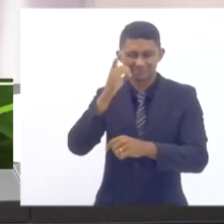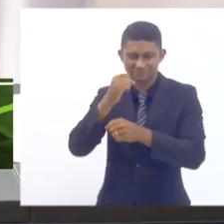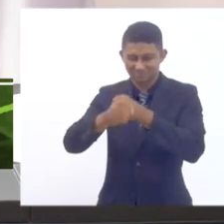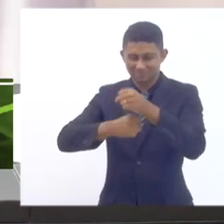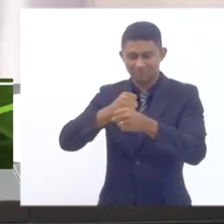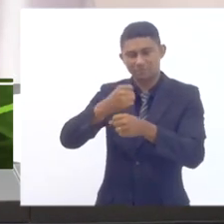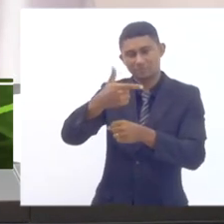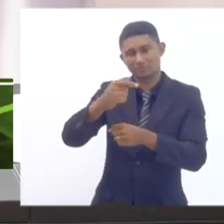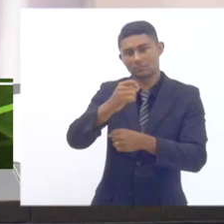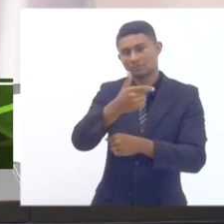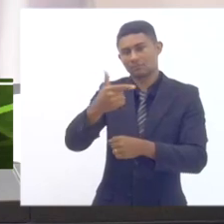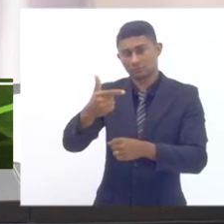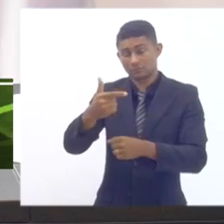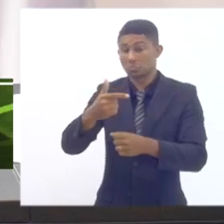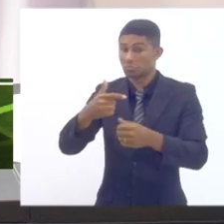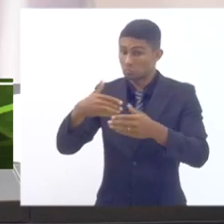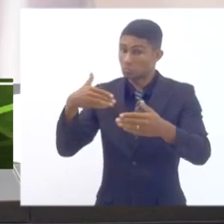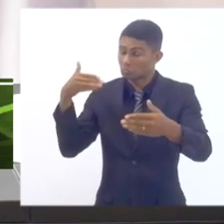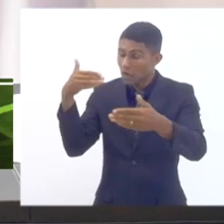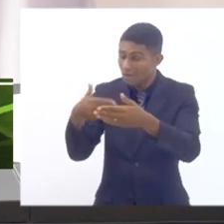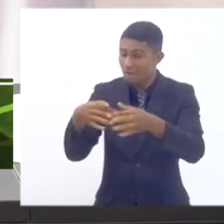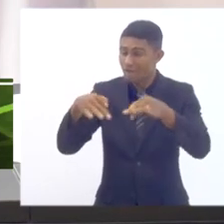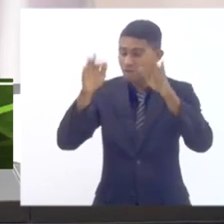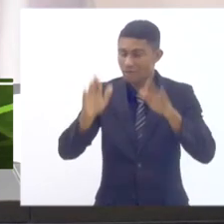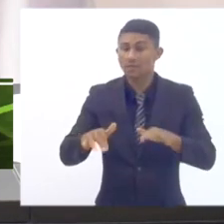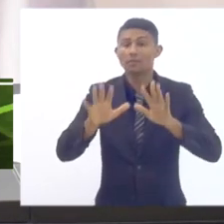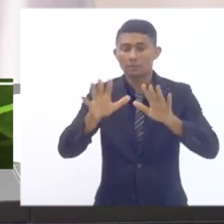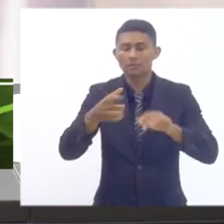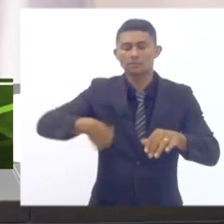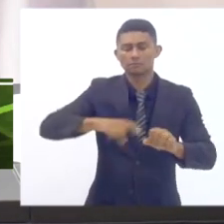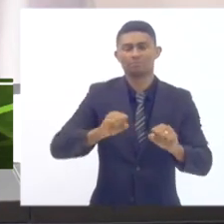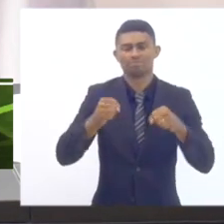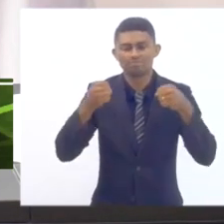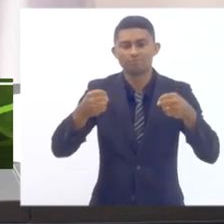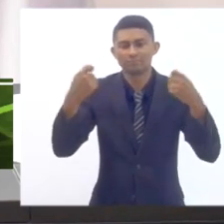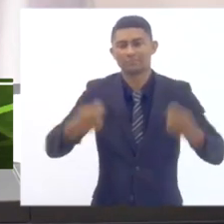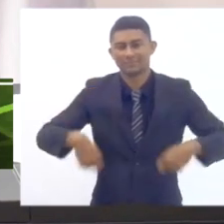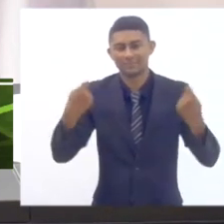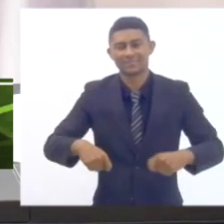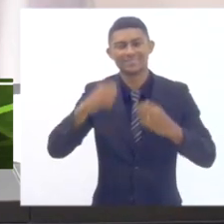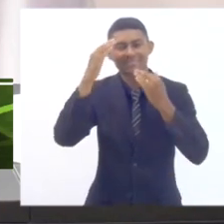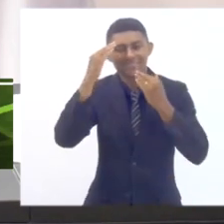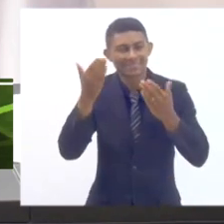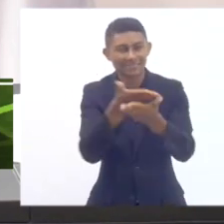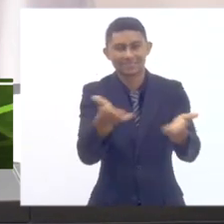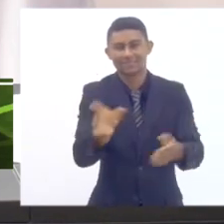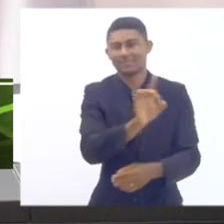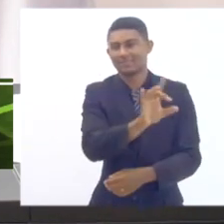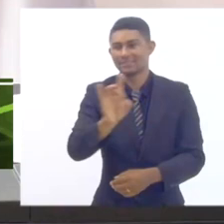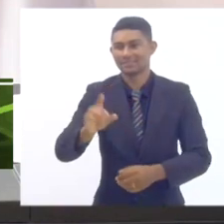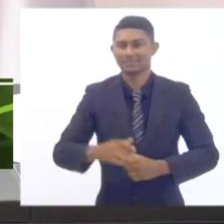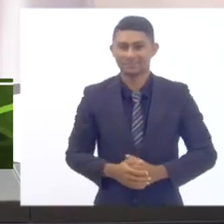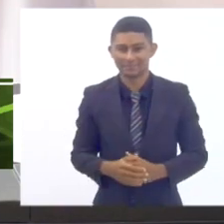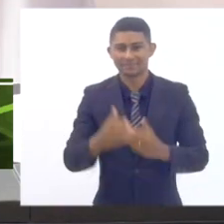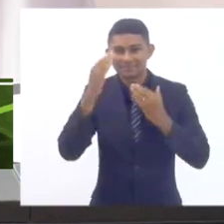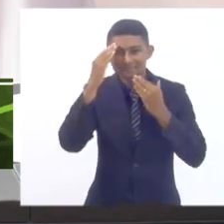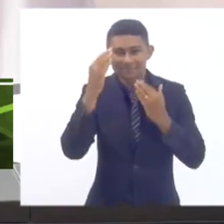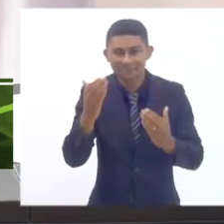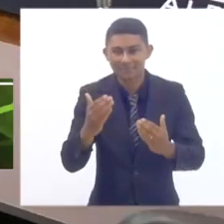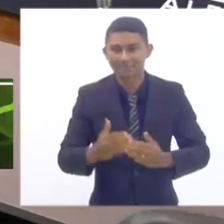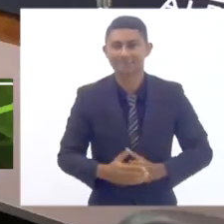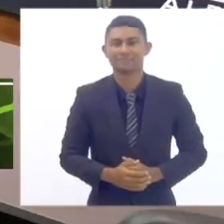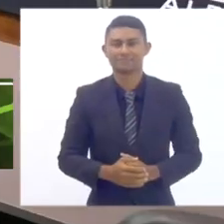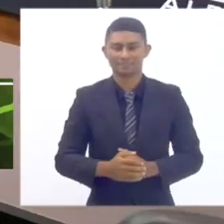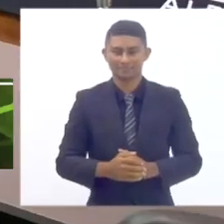arregaçar as mangas e se dedicar e colocar o sol para fora. Muito obrigado carinhosamente a cada um de vocês. Obrigado.